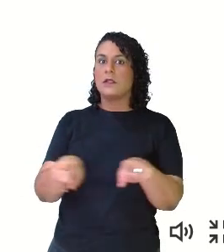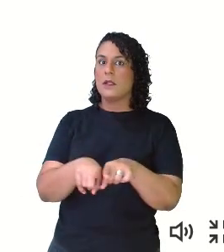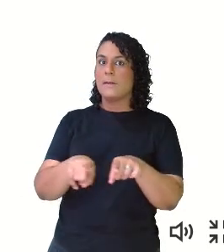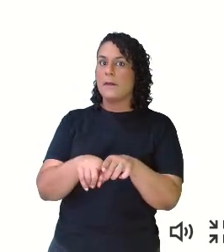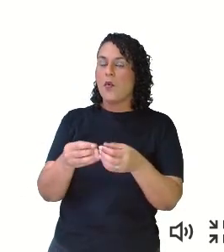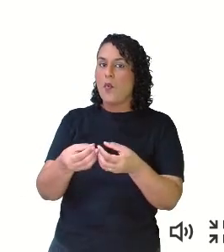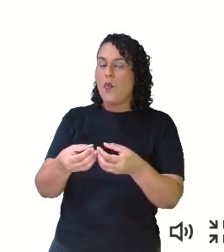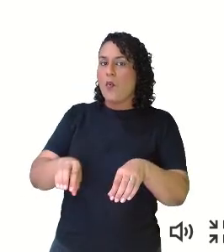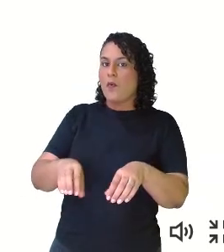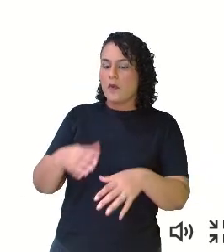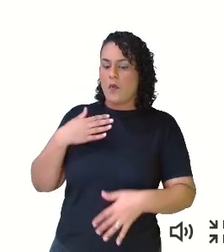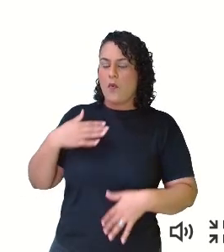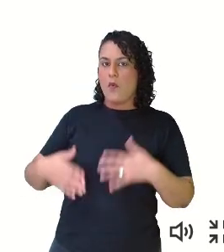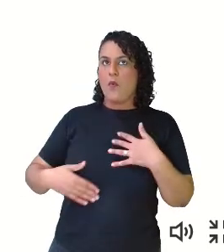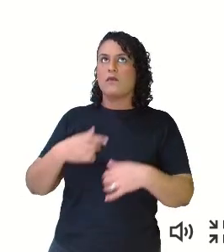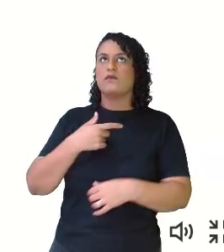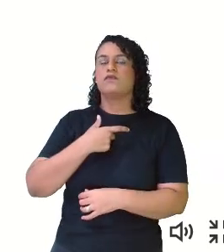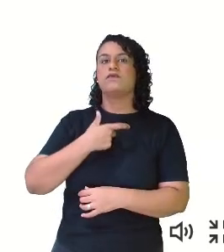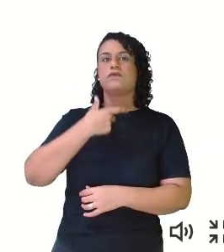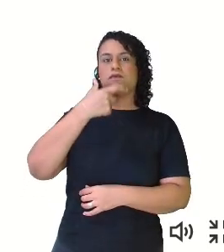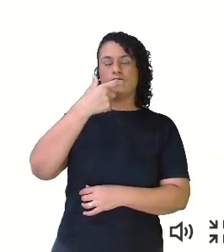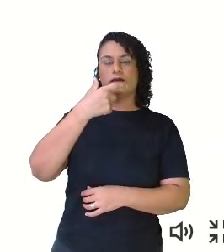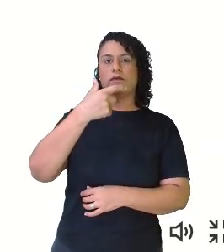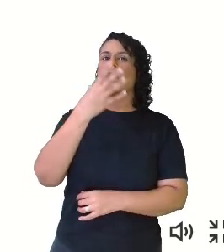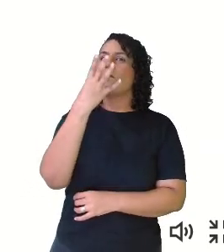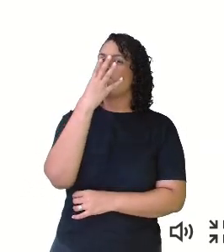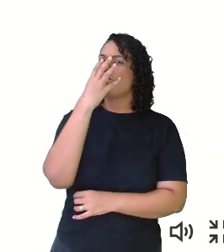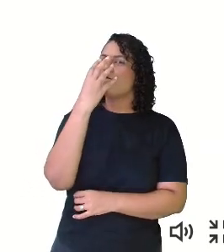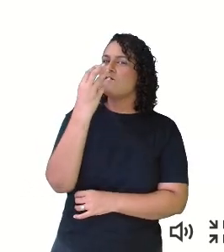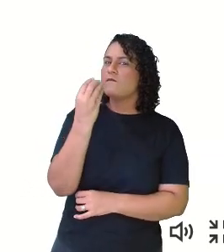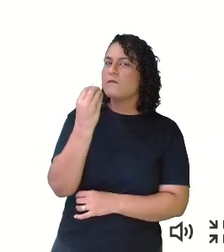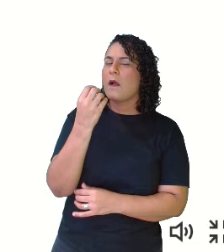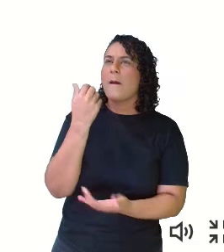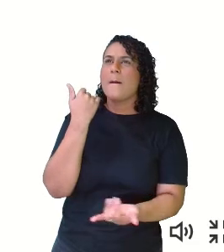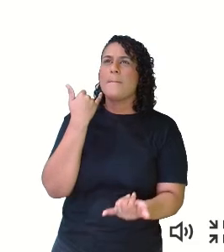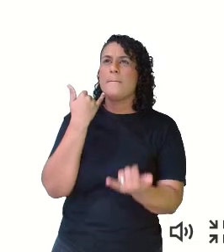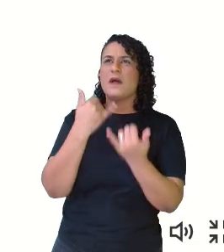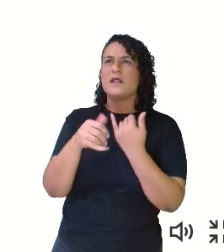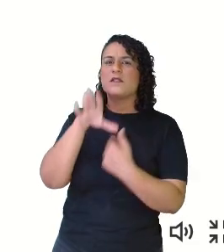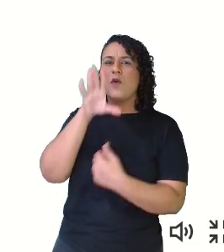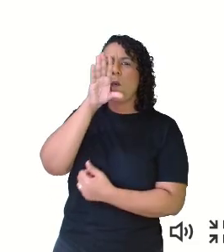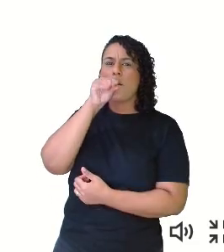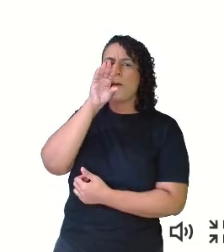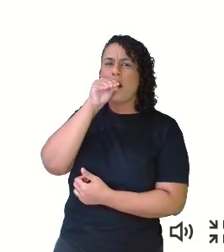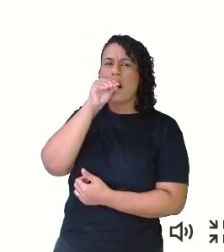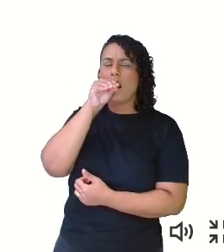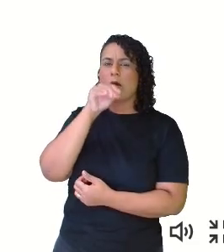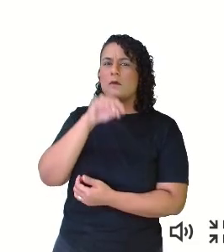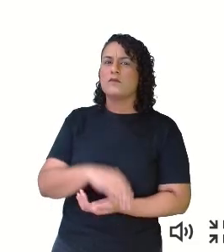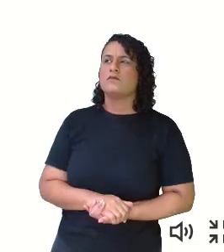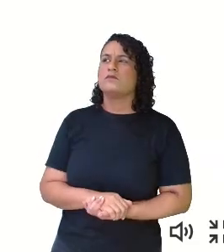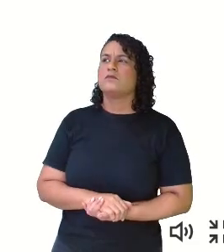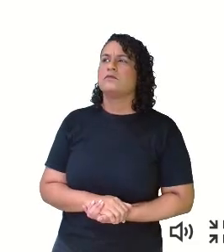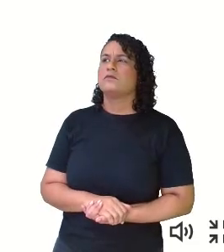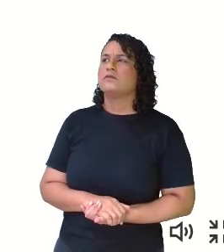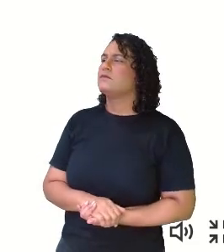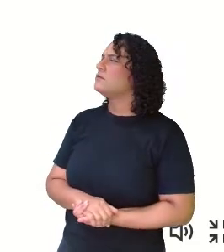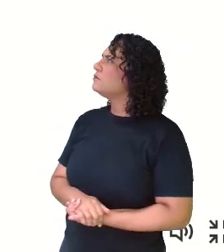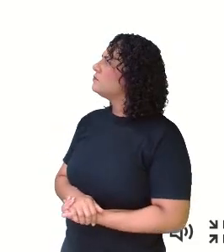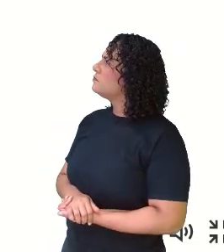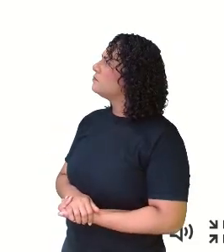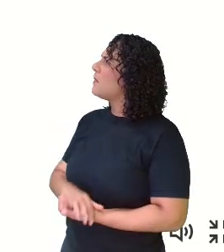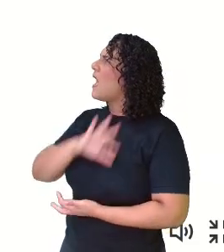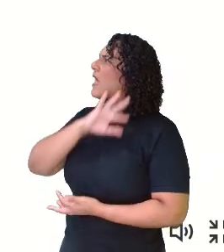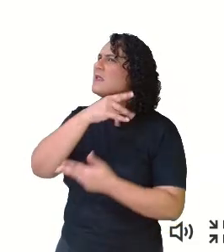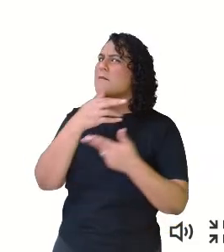de corpo alongado e cujo focinho se assemelha a um bico de pato. Qual desses aqui é um bicho, minha